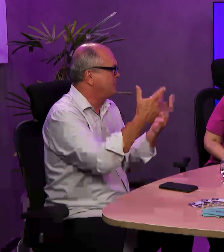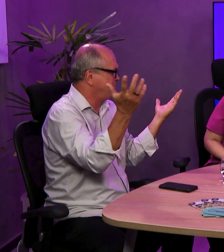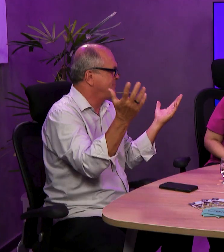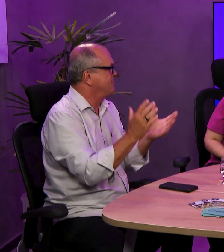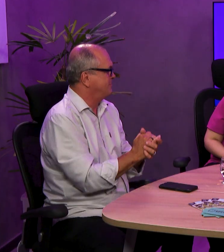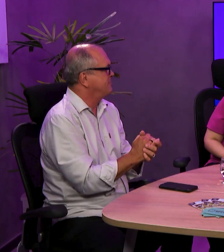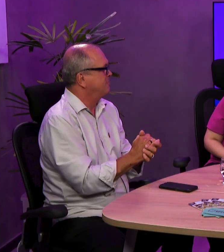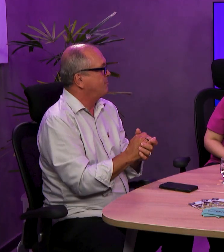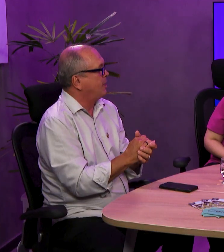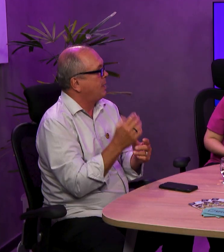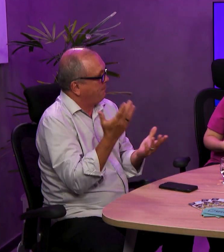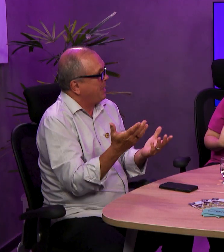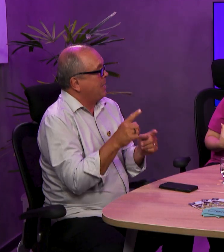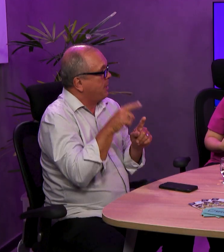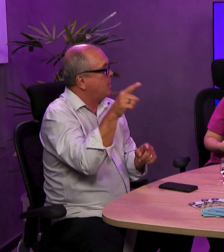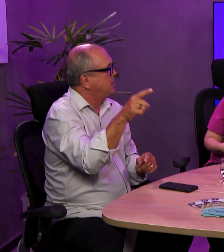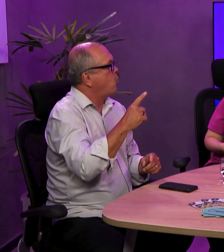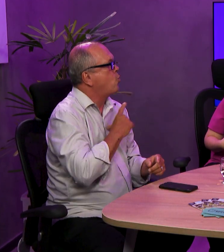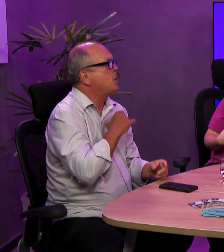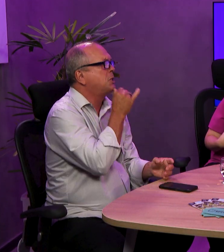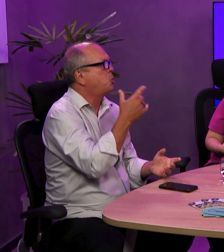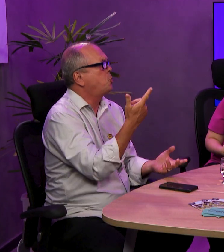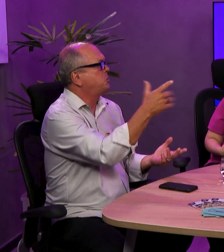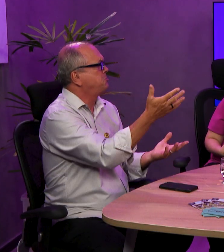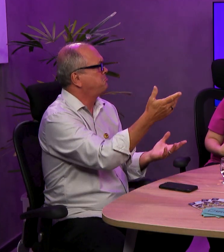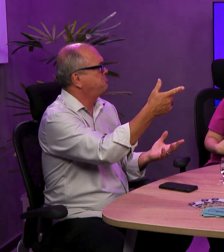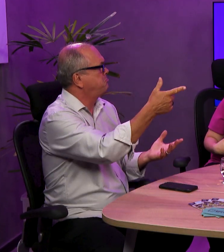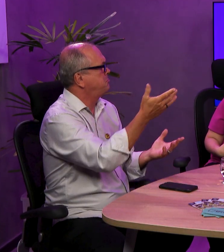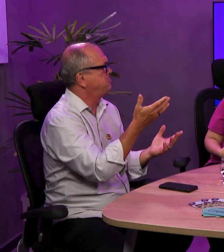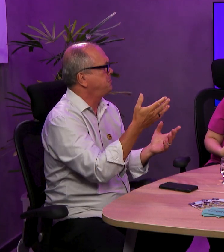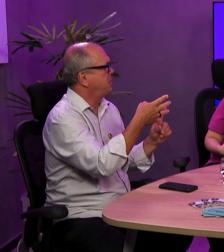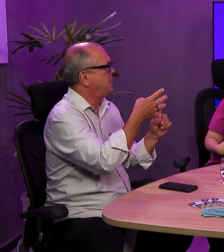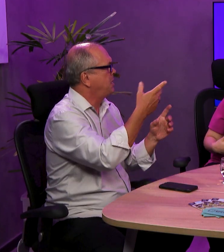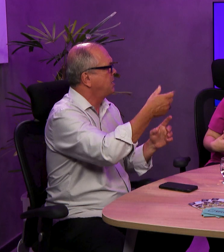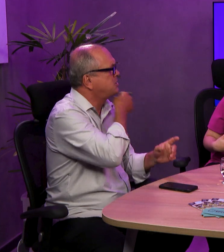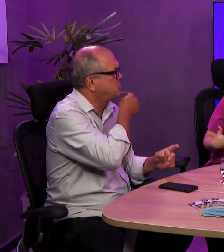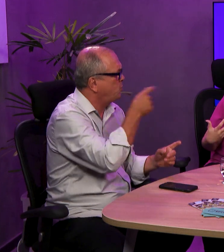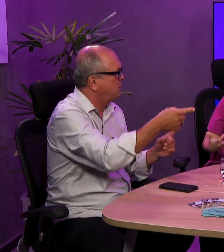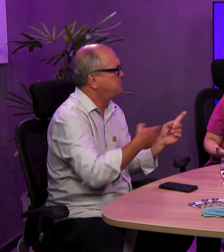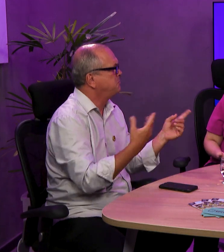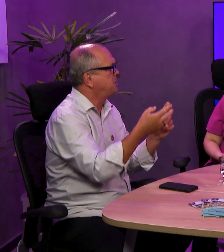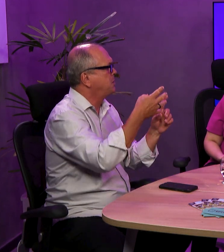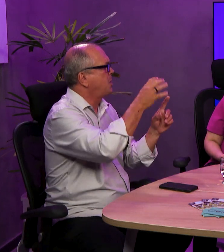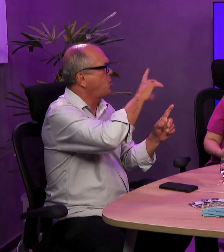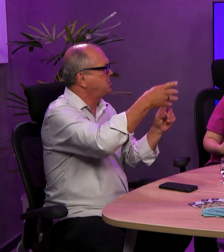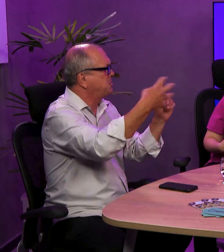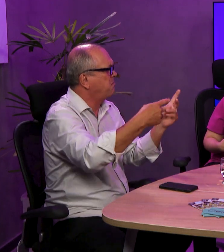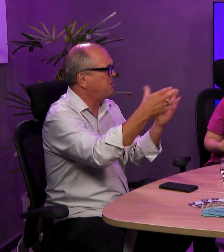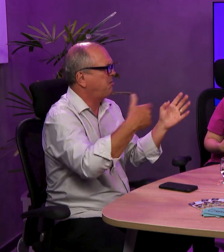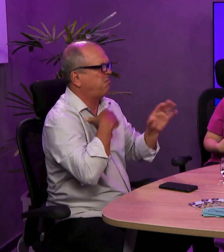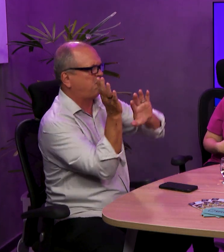junto. E também eu tenho outras referências, mas atualmente eu gostaria de falar dela, né?